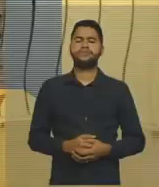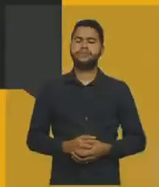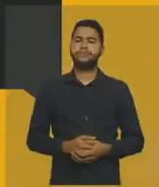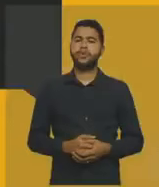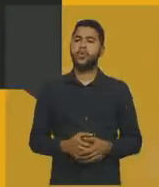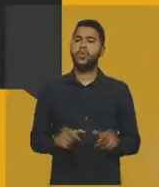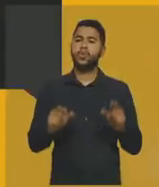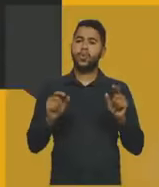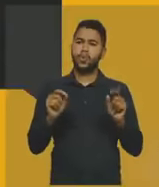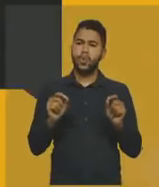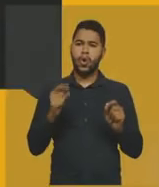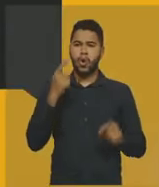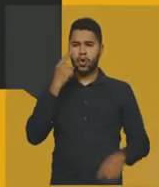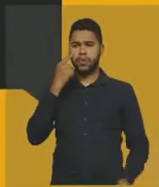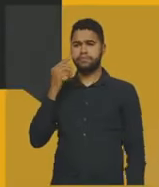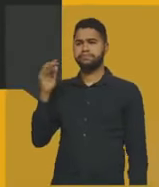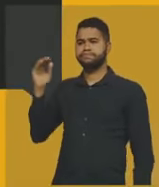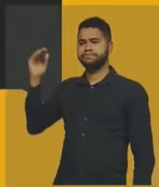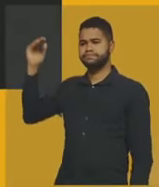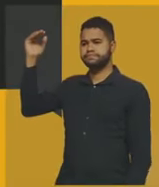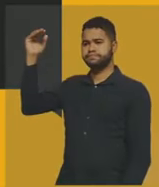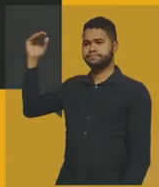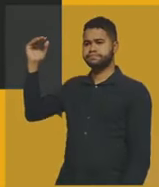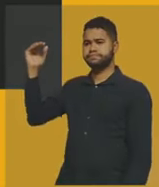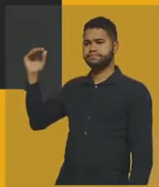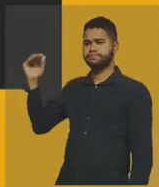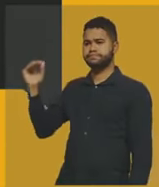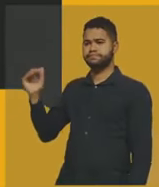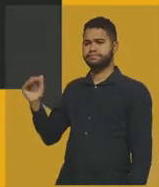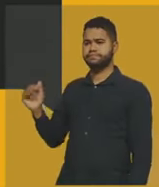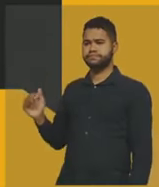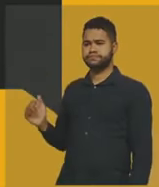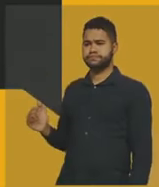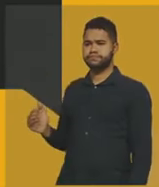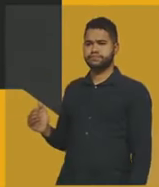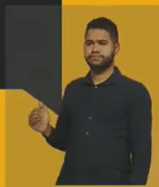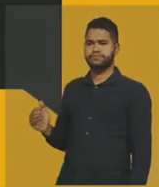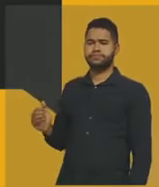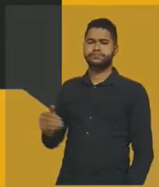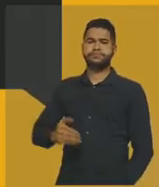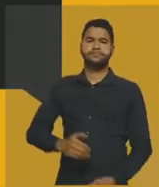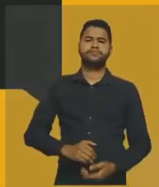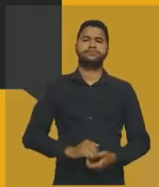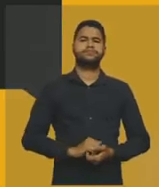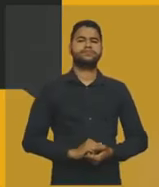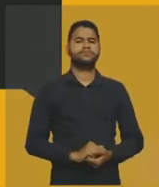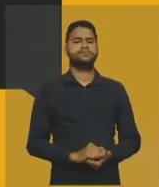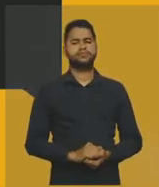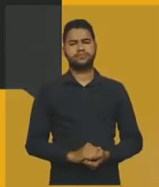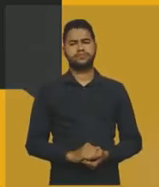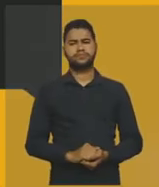são eles: blemish, let's repeat with me, blemish, dandruff,